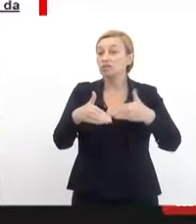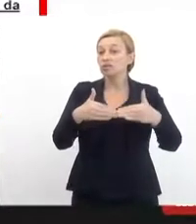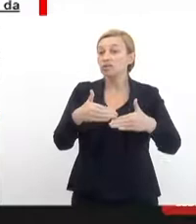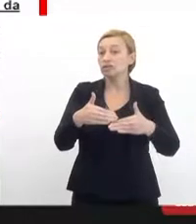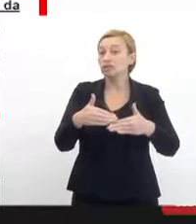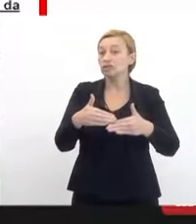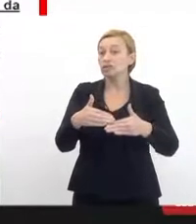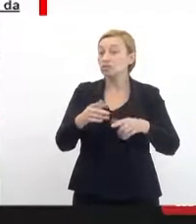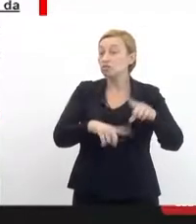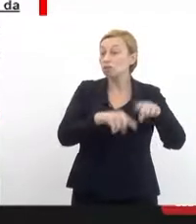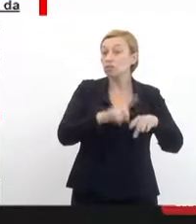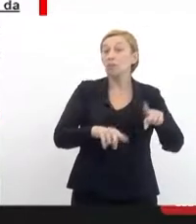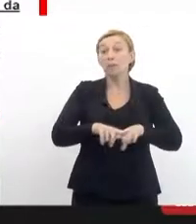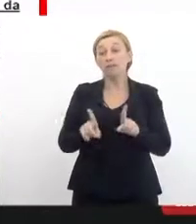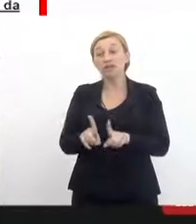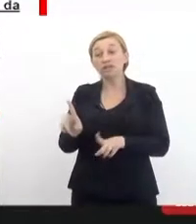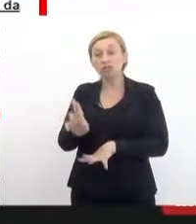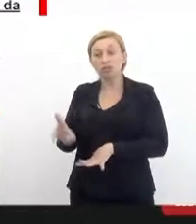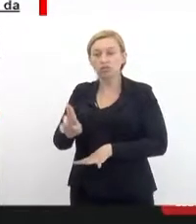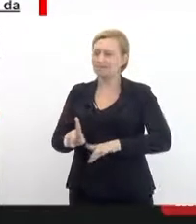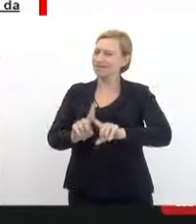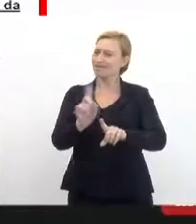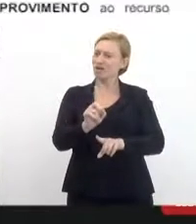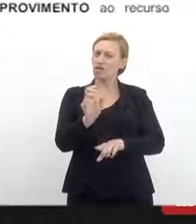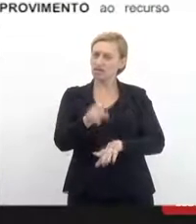autoconsumo. Todavia, não é bem assim.